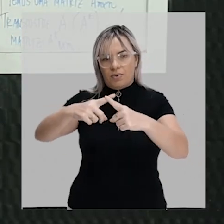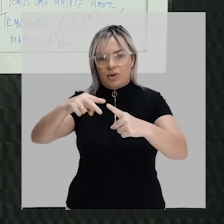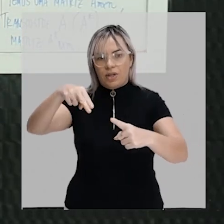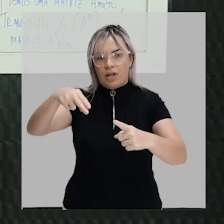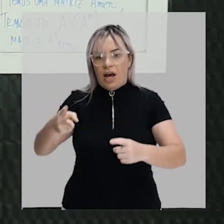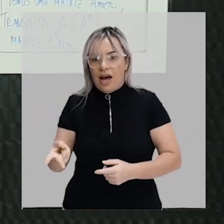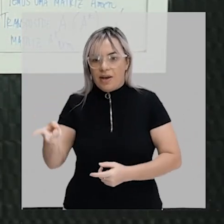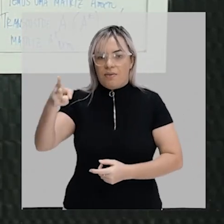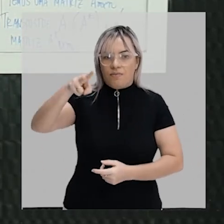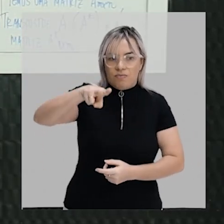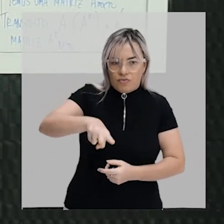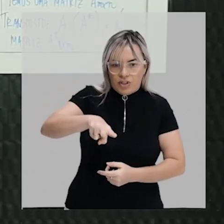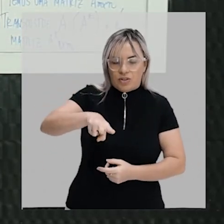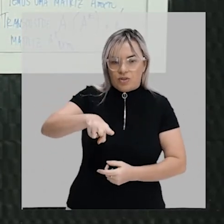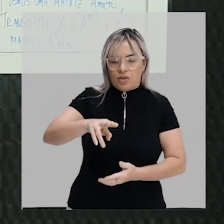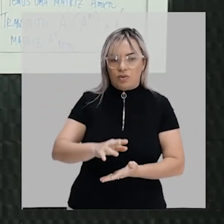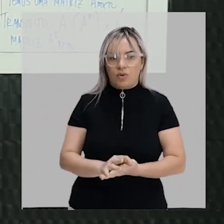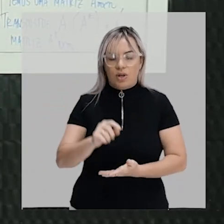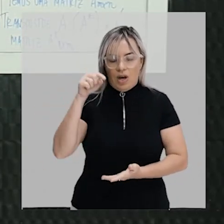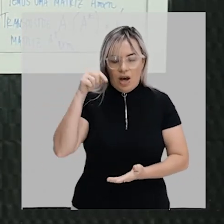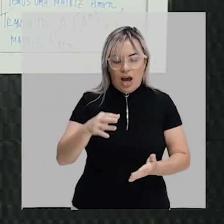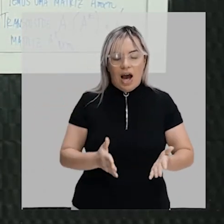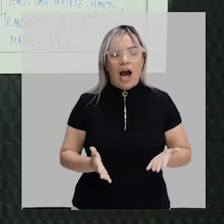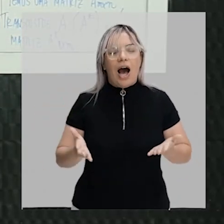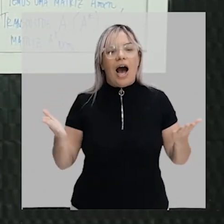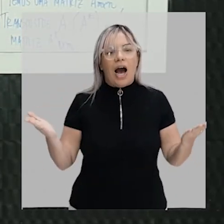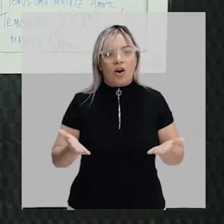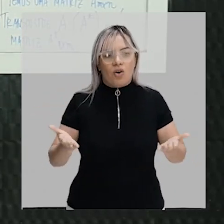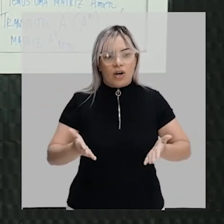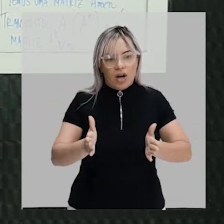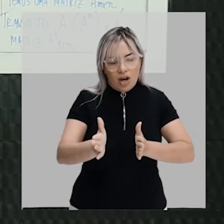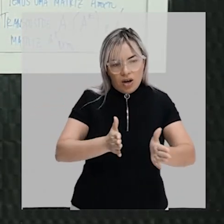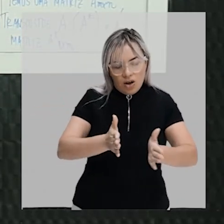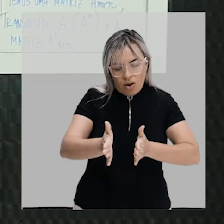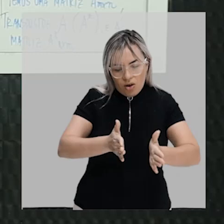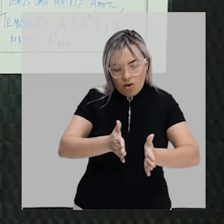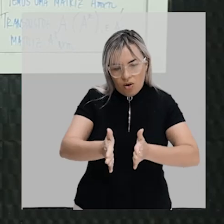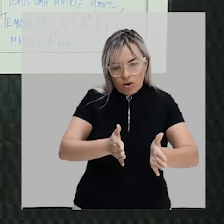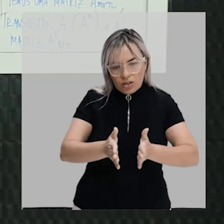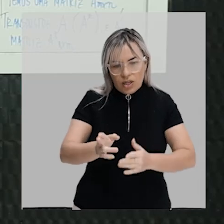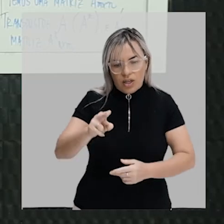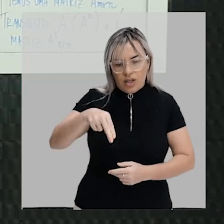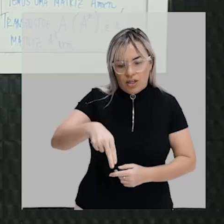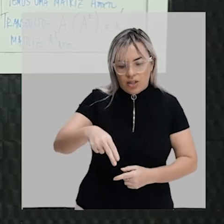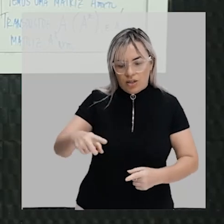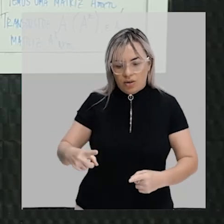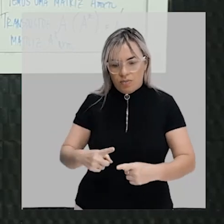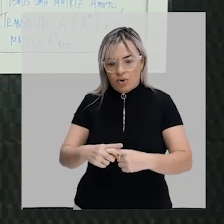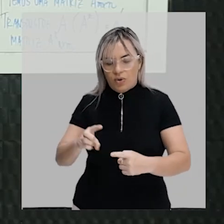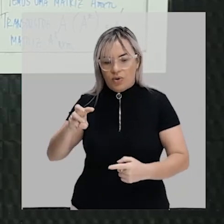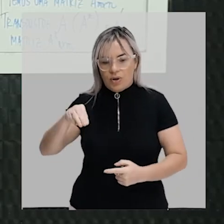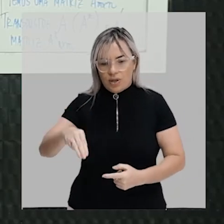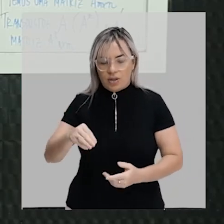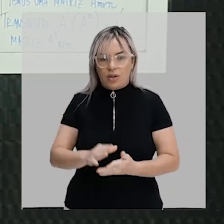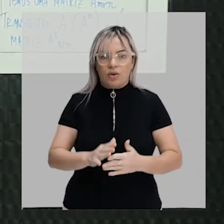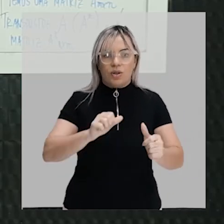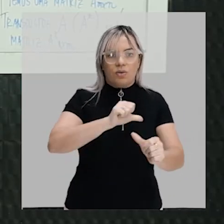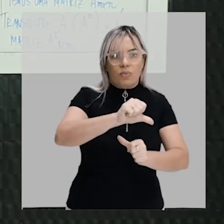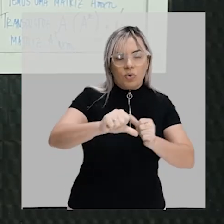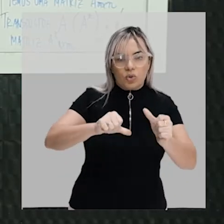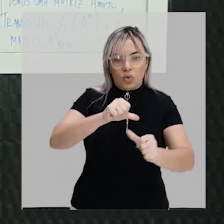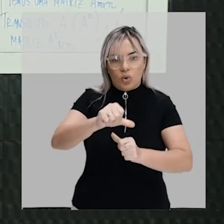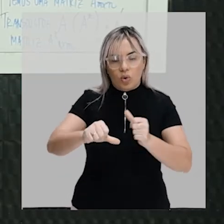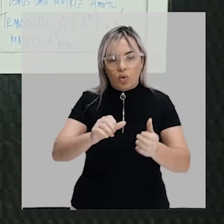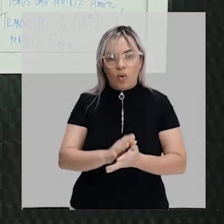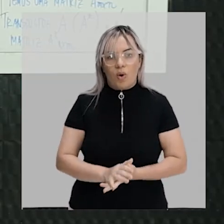por m Isso quer dizer o quê que você mudou a linha pela coluna tá o botão exemplo